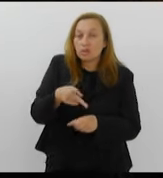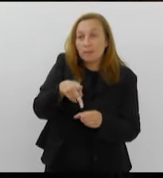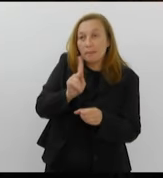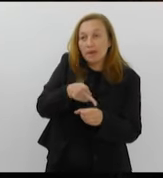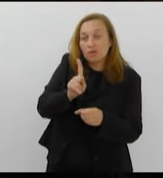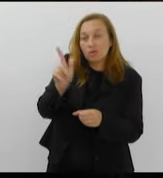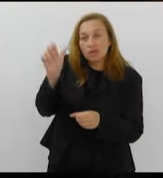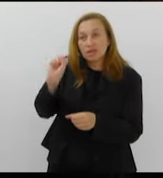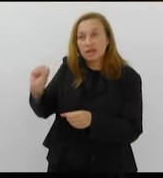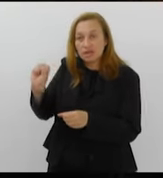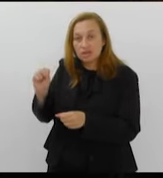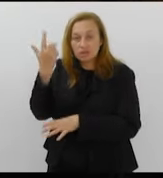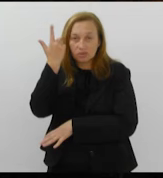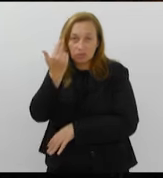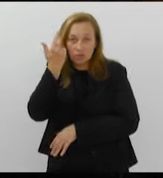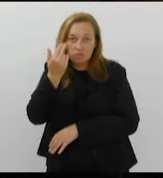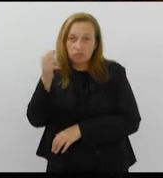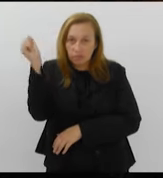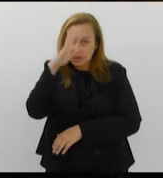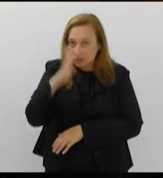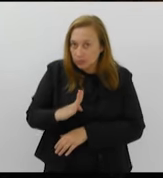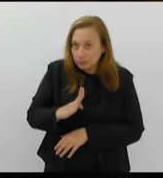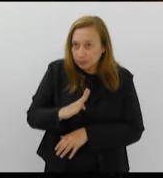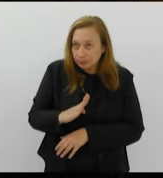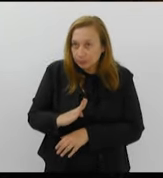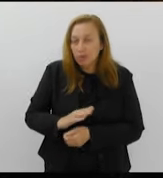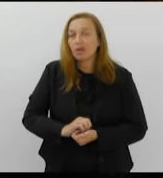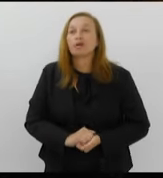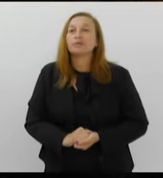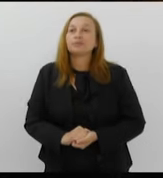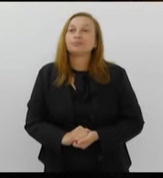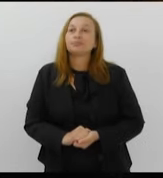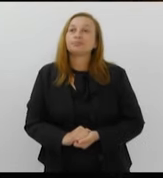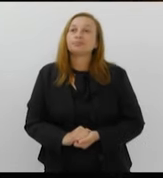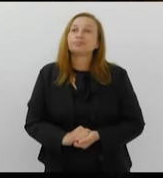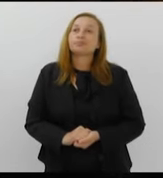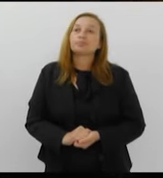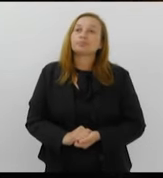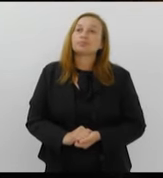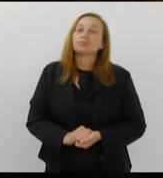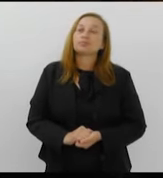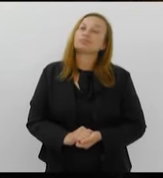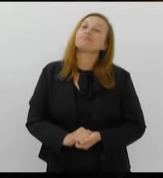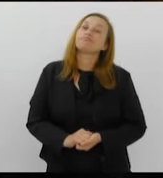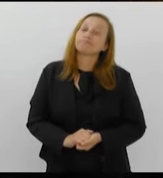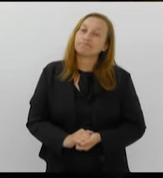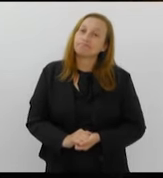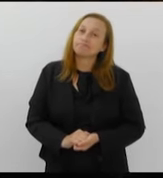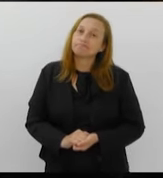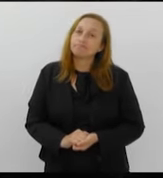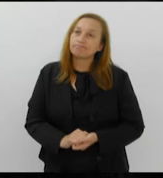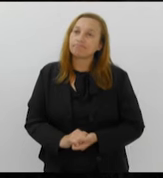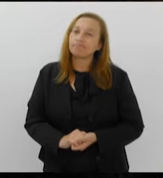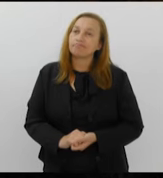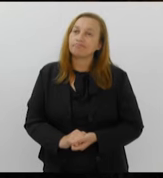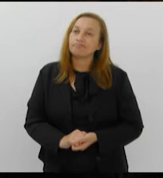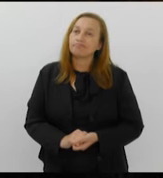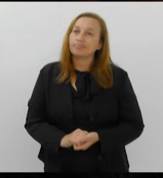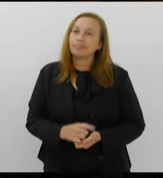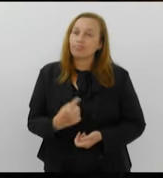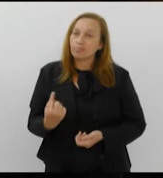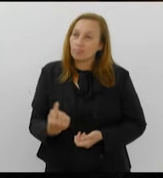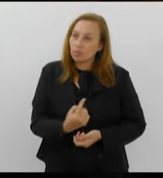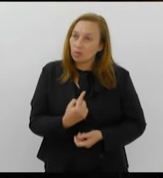e gás natural do Brasil. Isso traz para a gente uma contradição evidente, porque nós somos